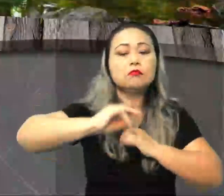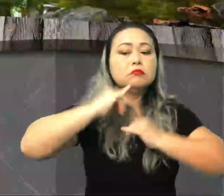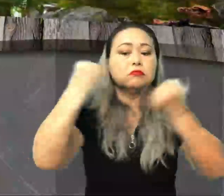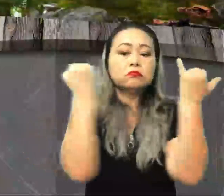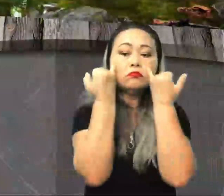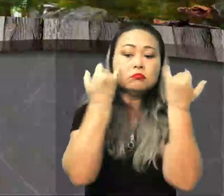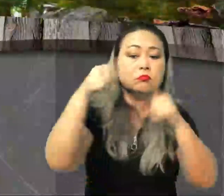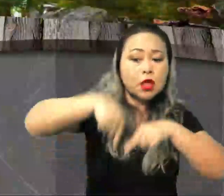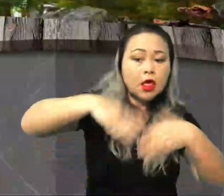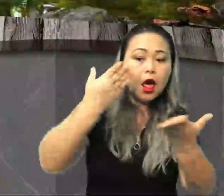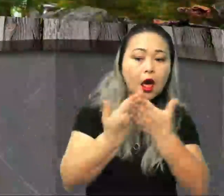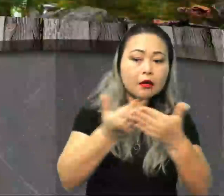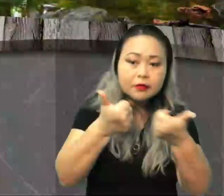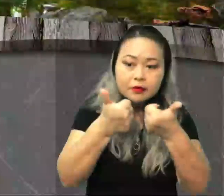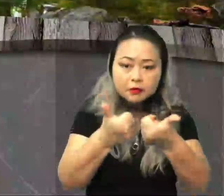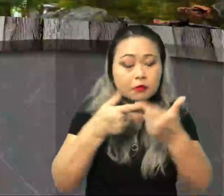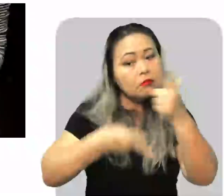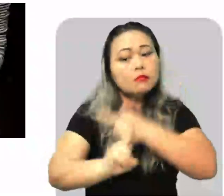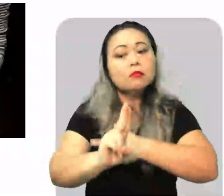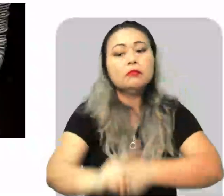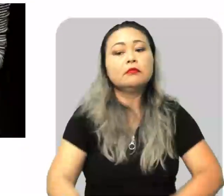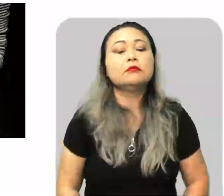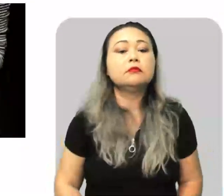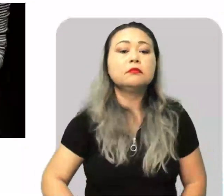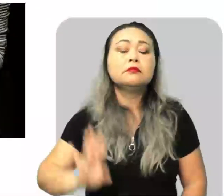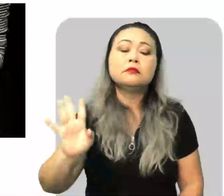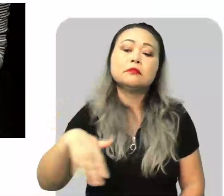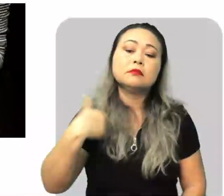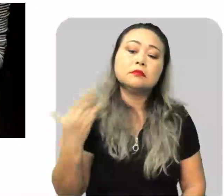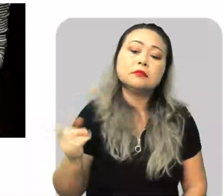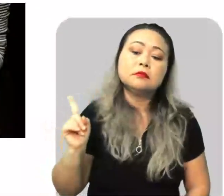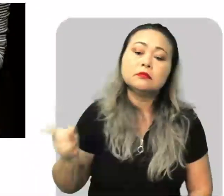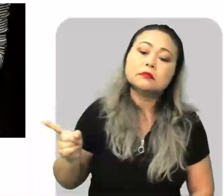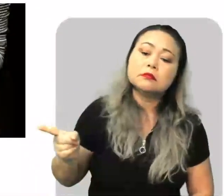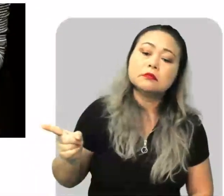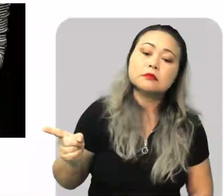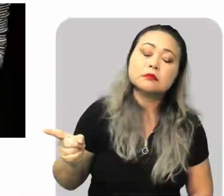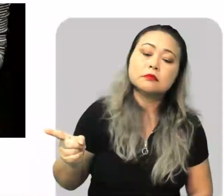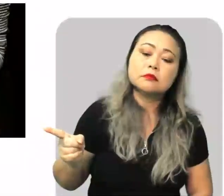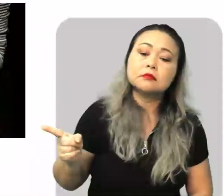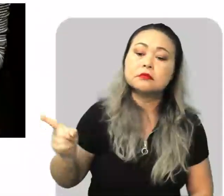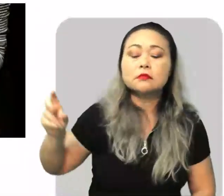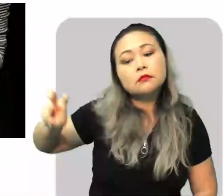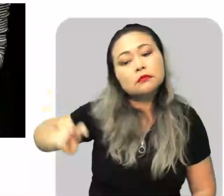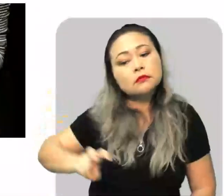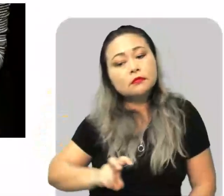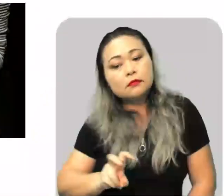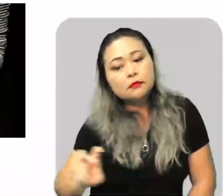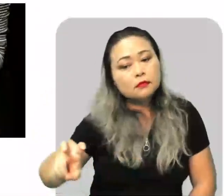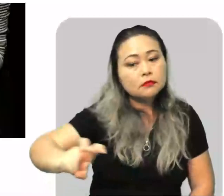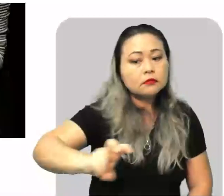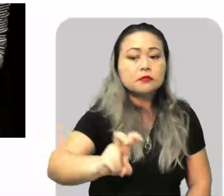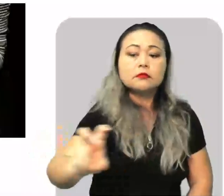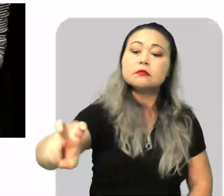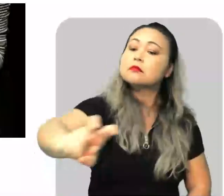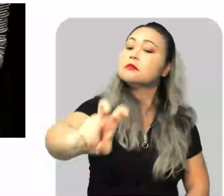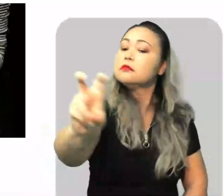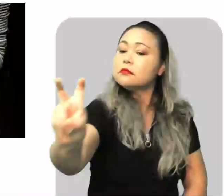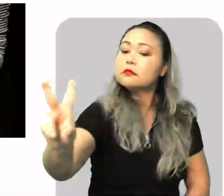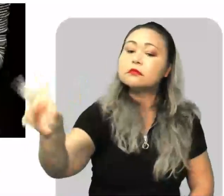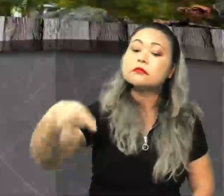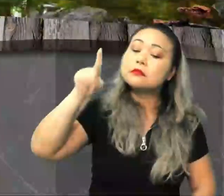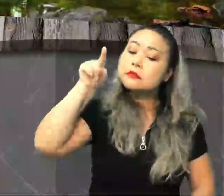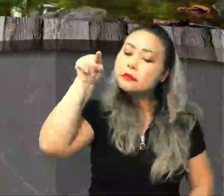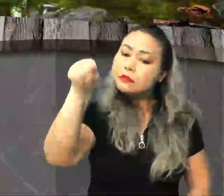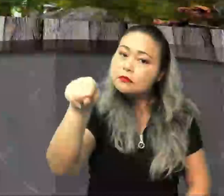informações nessa aula, tá bom? Vamos seguindo. E aí a gente colocou lá também as serpentes. Animais, eu não